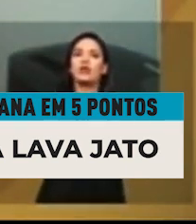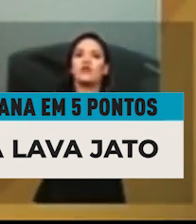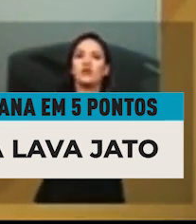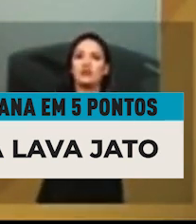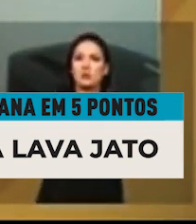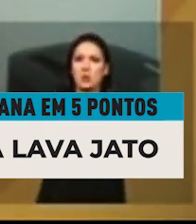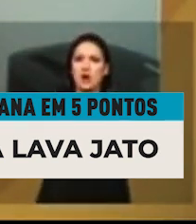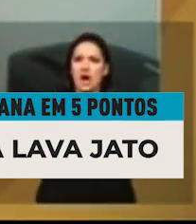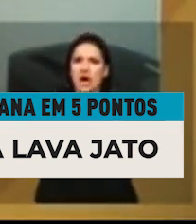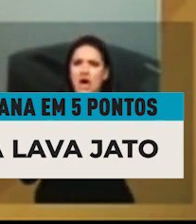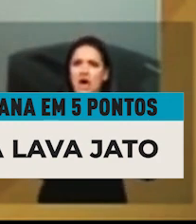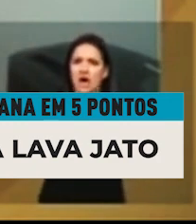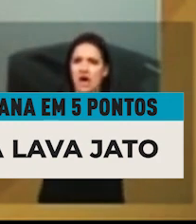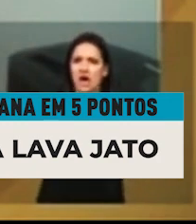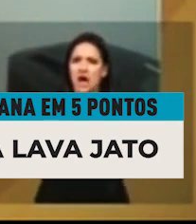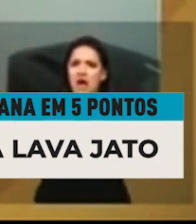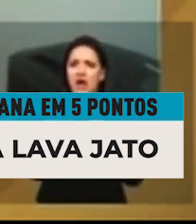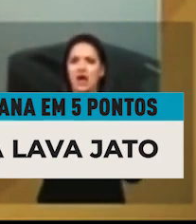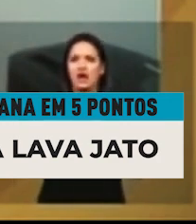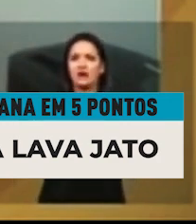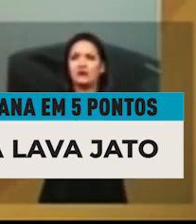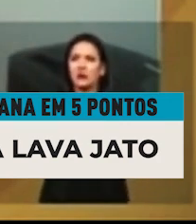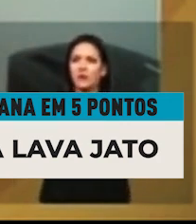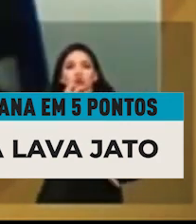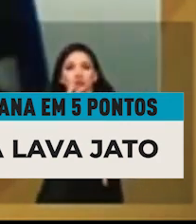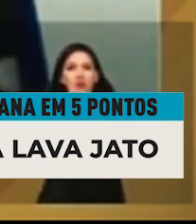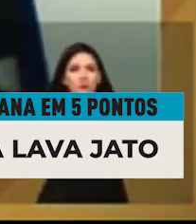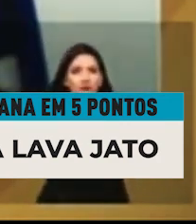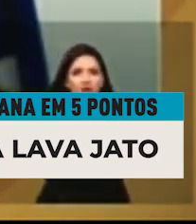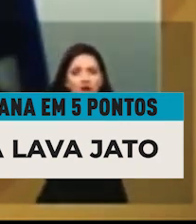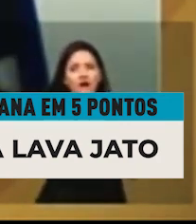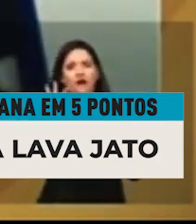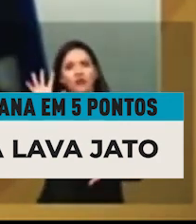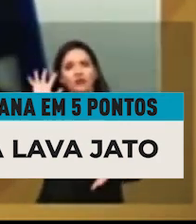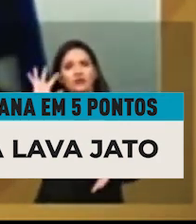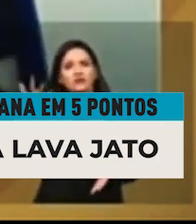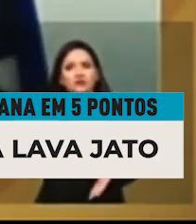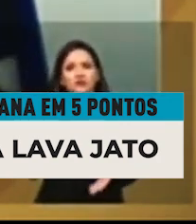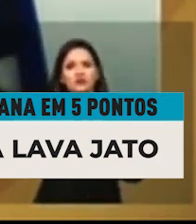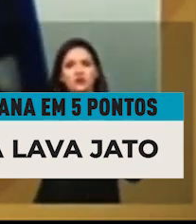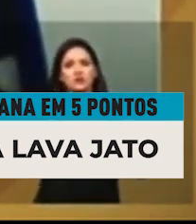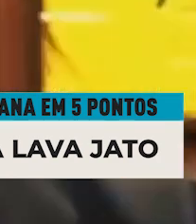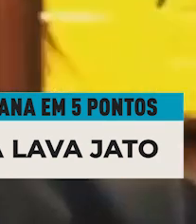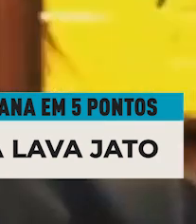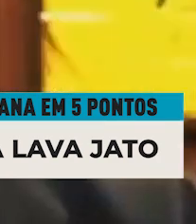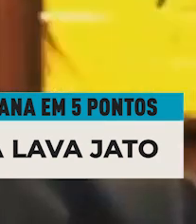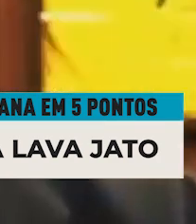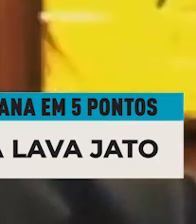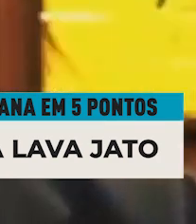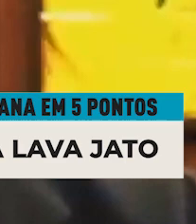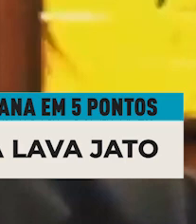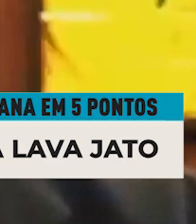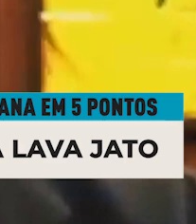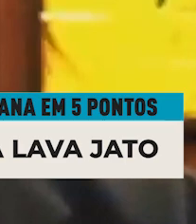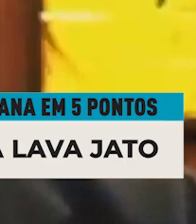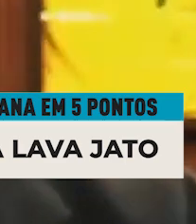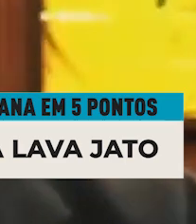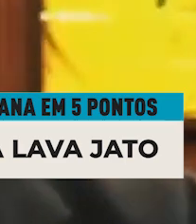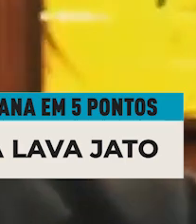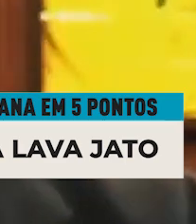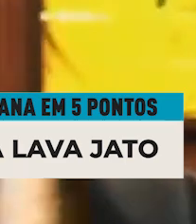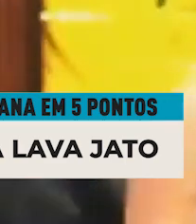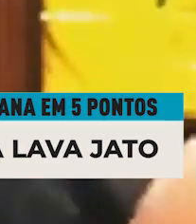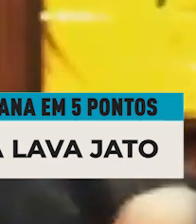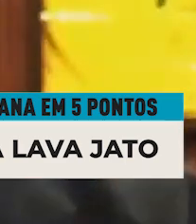que determinou o compartilhamento de todos os dados da Lava Jato com a PGR de Augusto Aras. Gilmar Mendes, por sua vez, examina